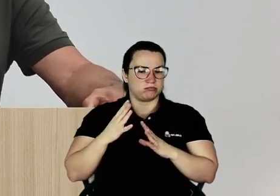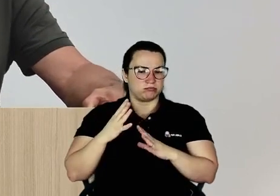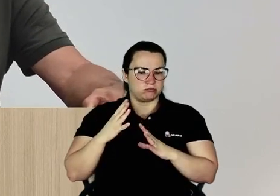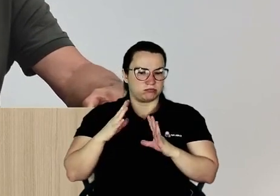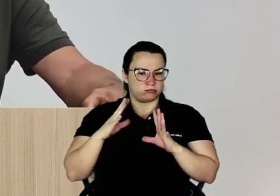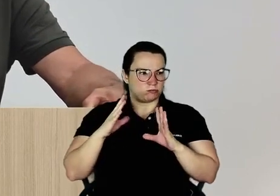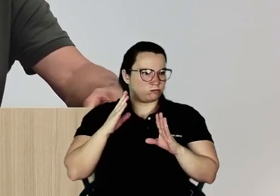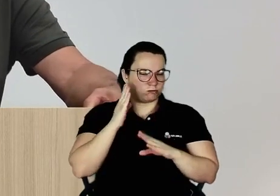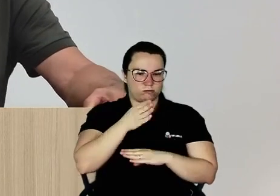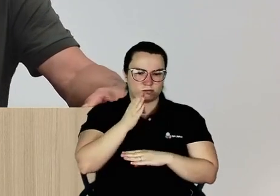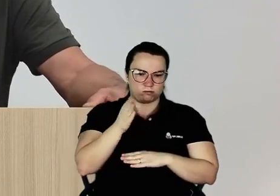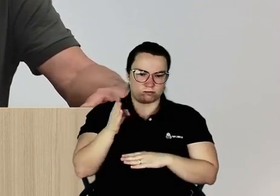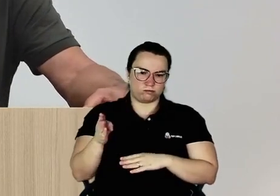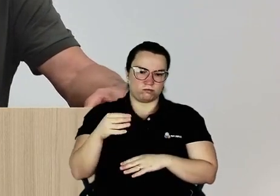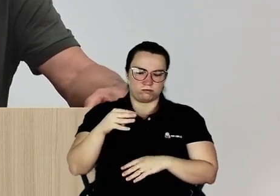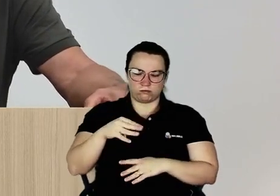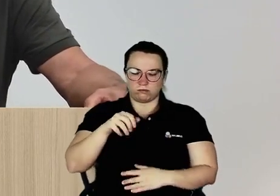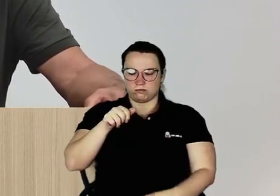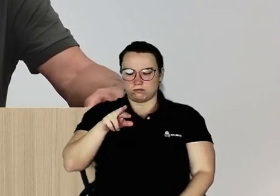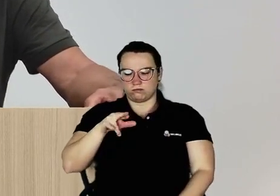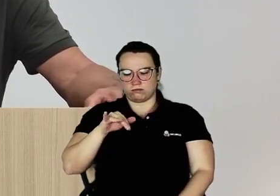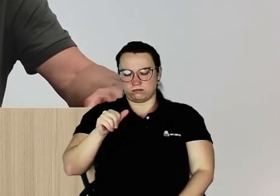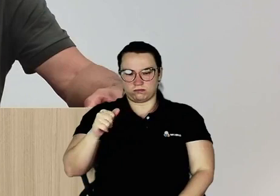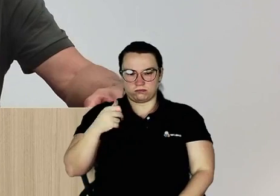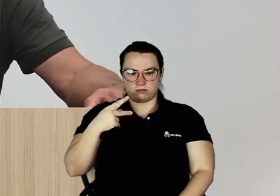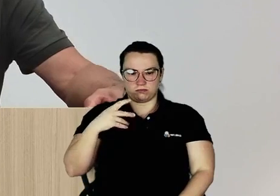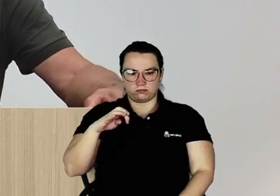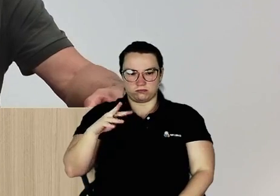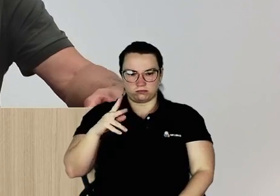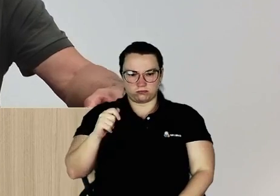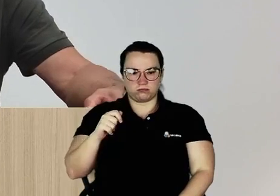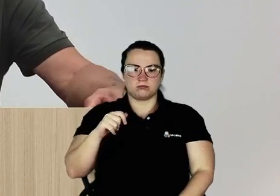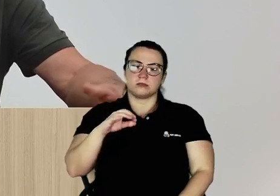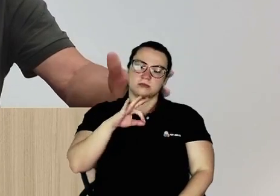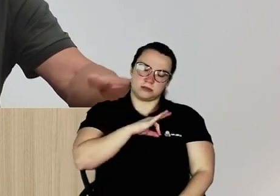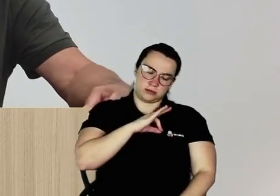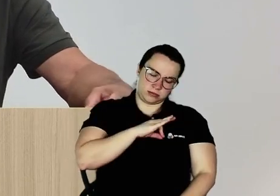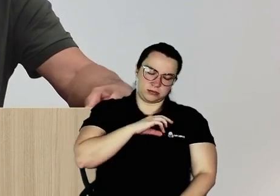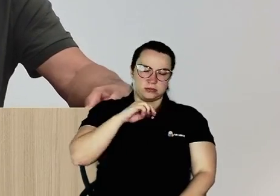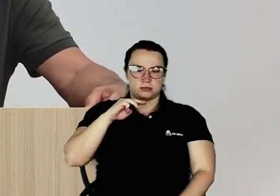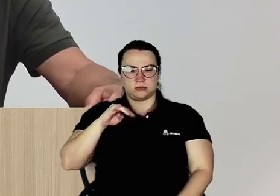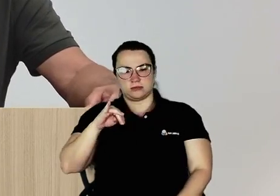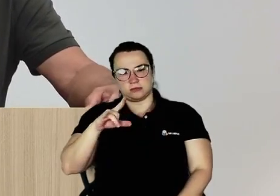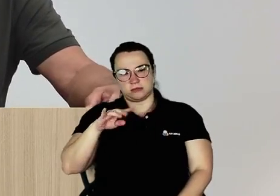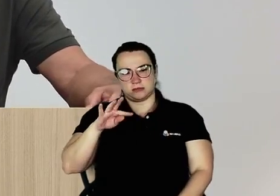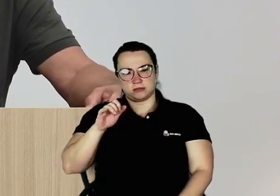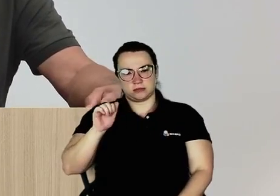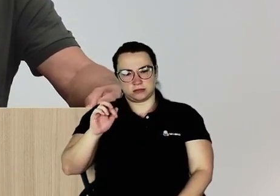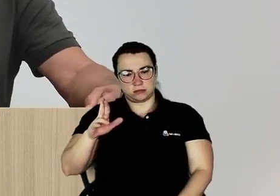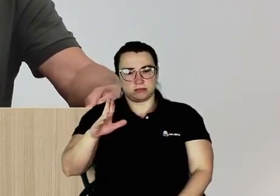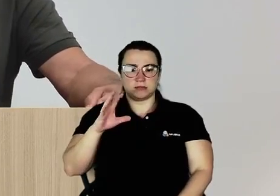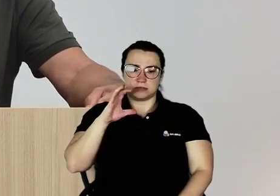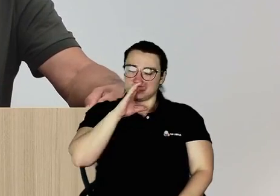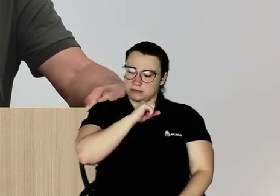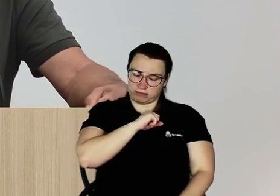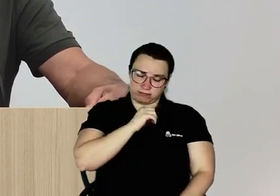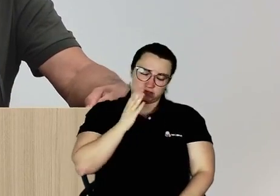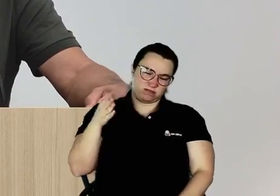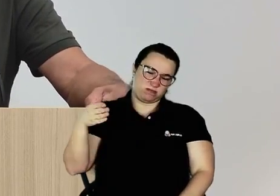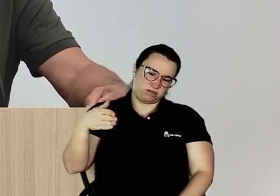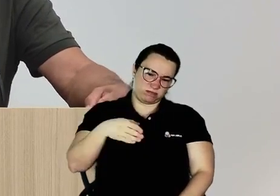uma Maria da Penha, quem vai? Polícia Militar. É ele que tem que atender, ele tem que correr. Então fica aqui, de repente,